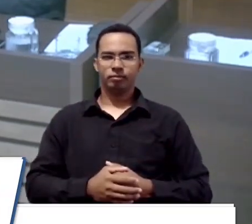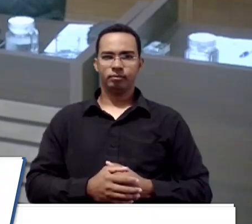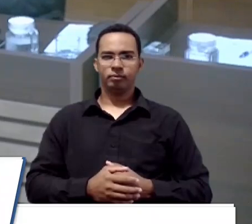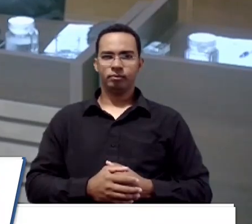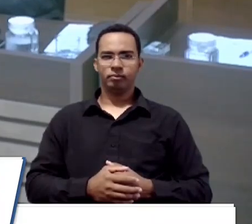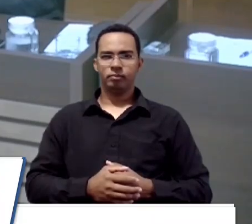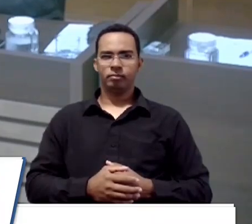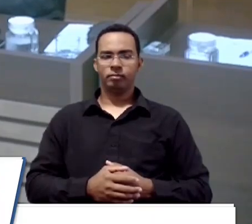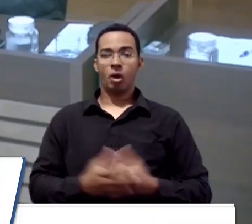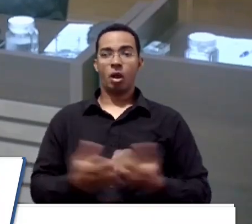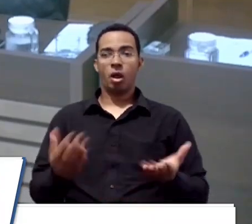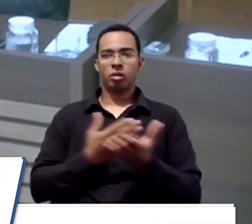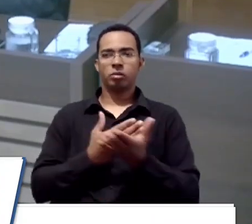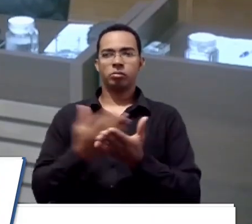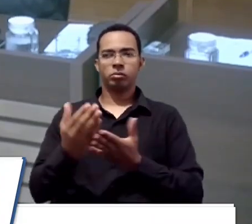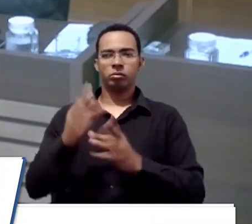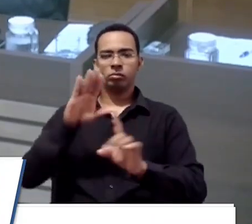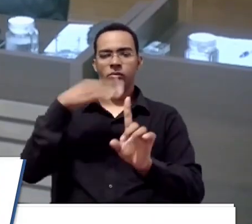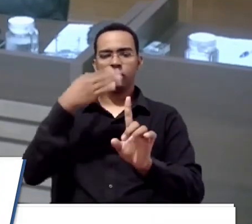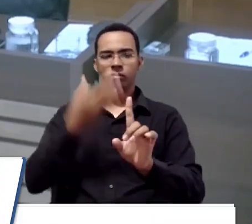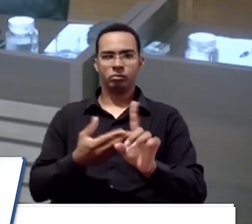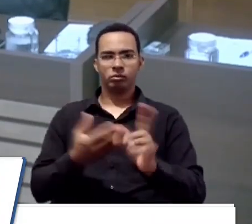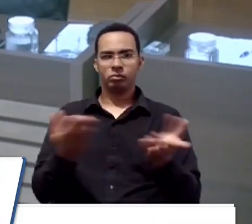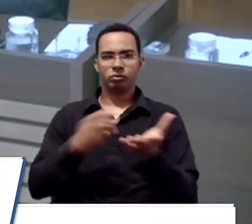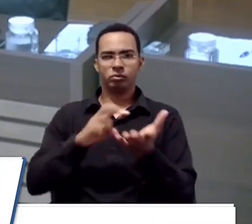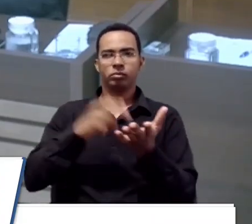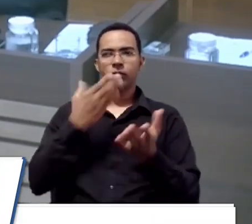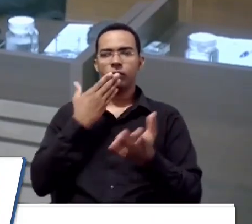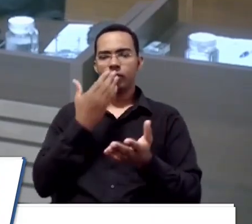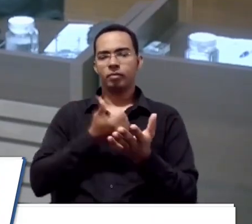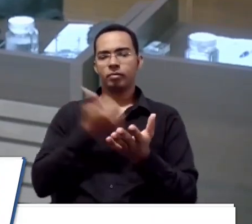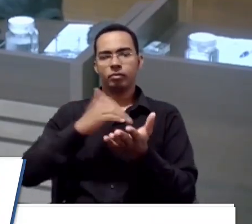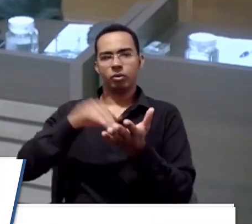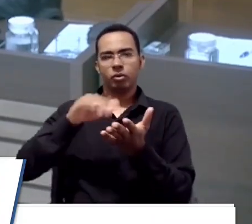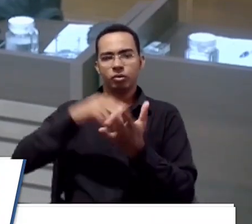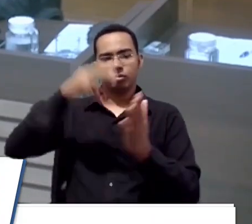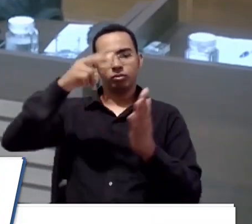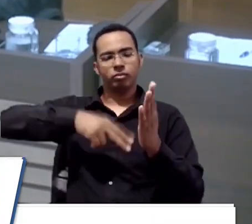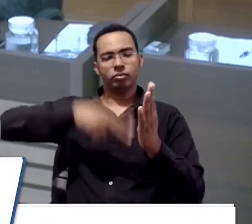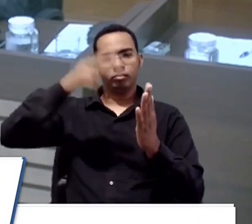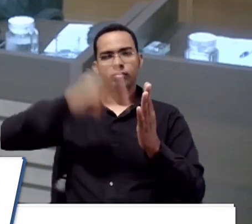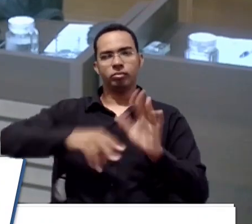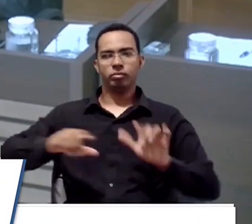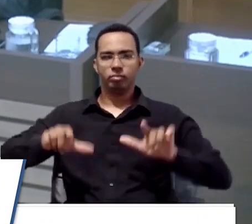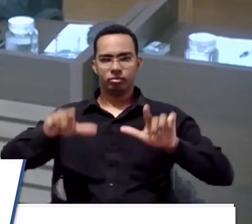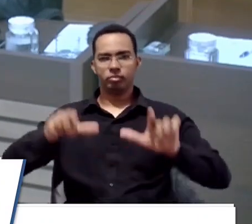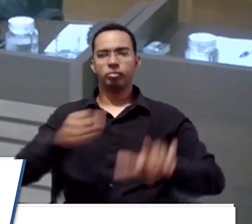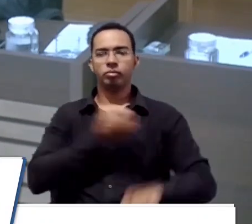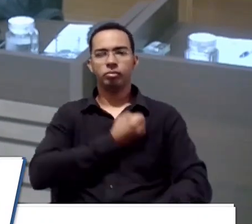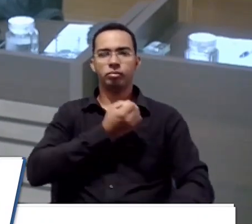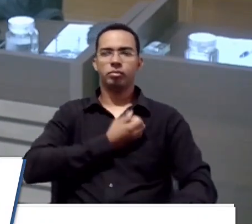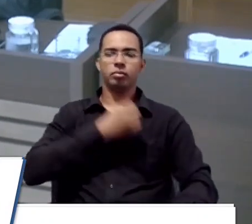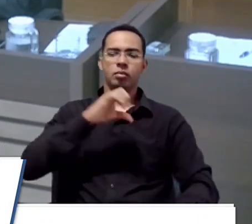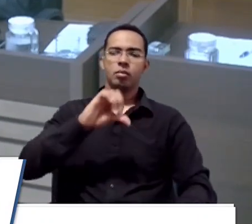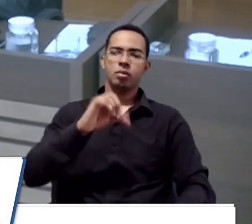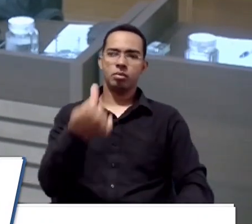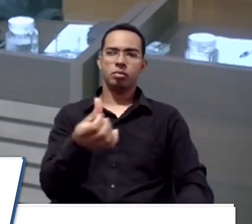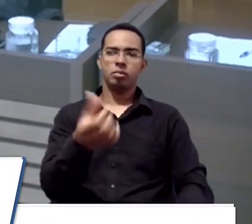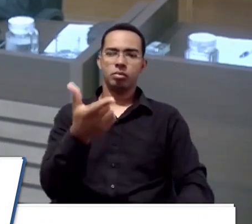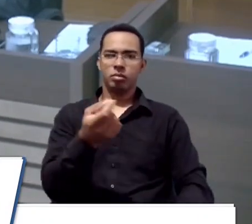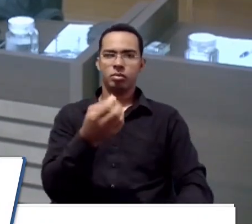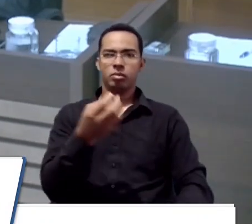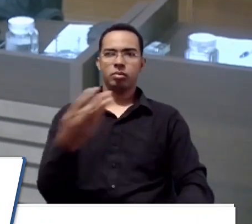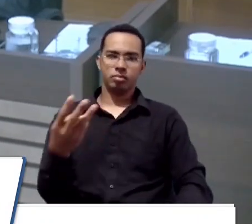Para darmos início à homenagem desta manhã, solicito ao primeiro secretário que faça a leitura da moção de aplauso número 96 de